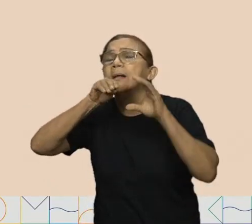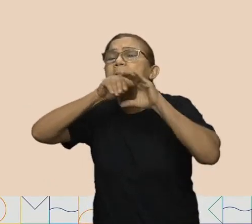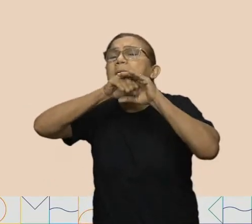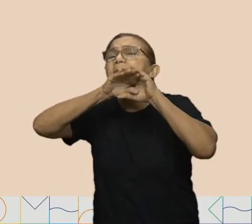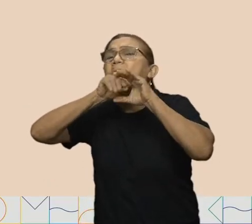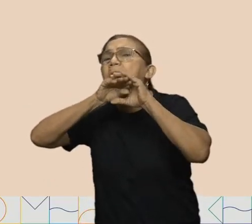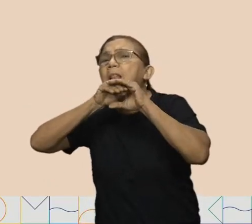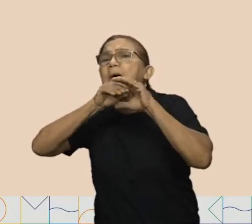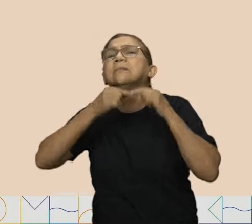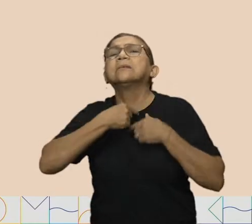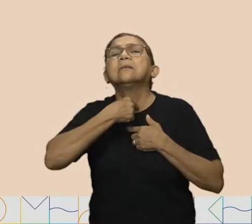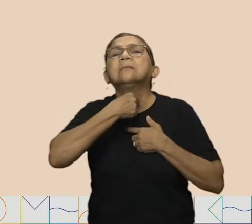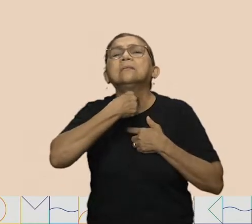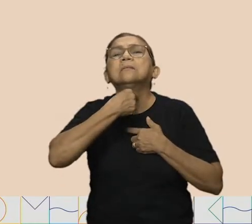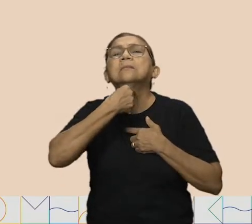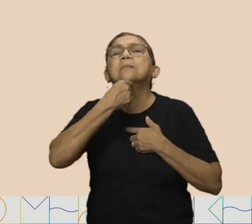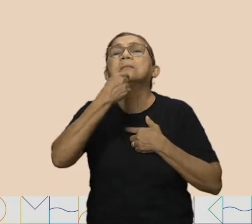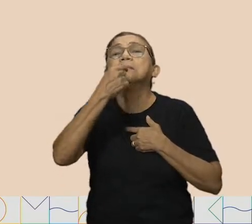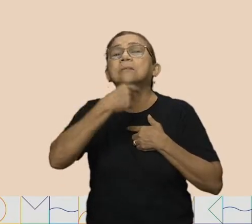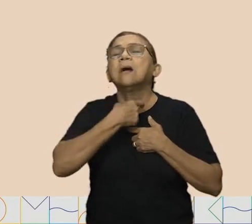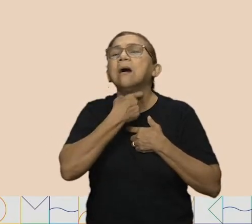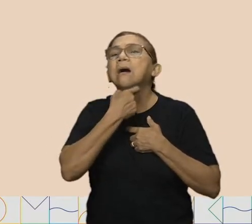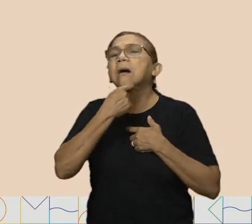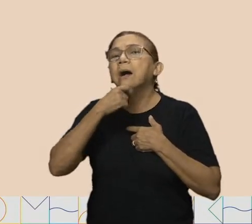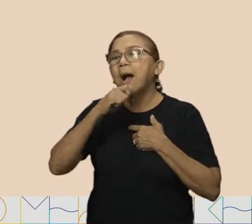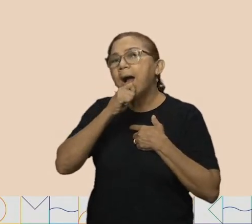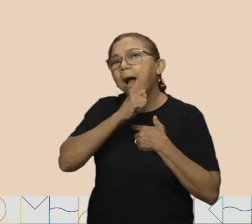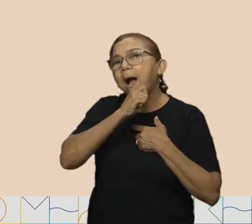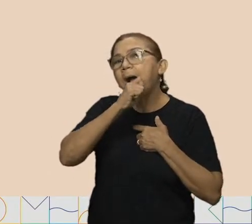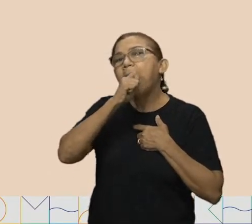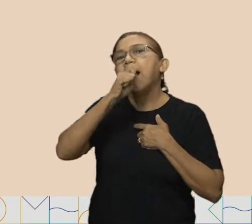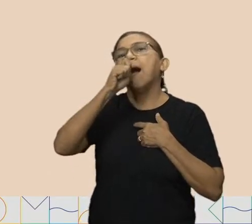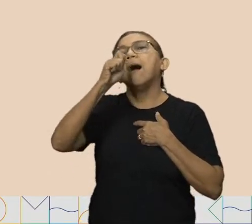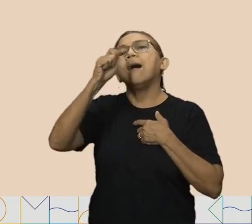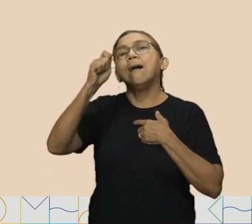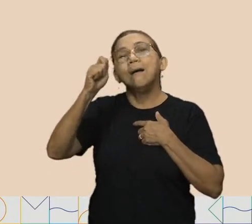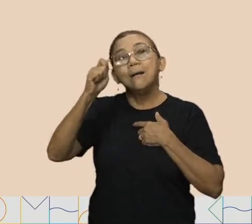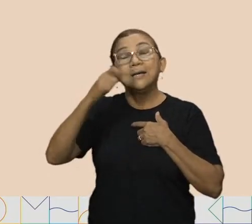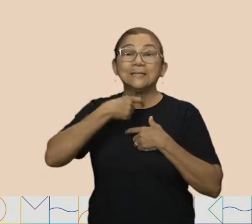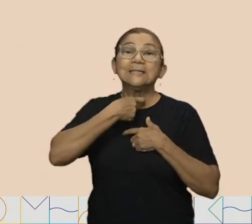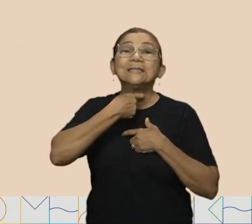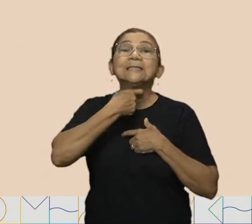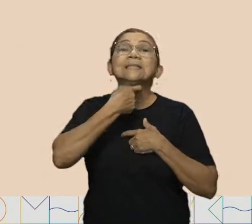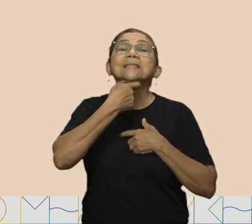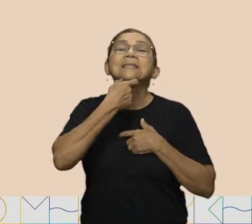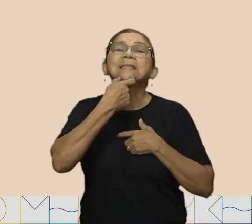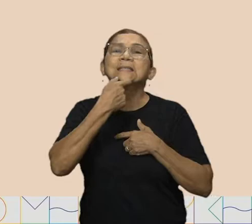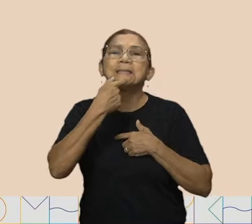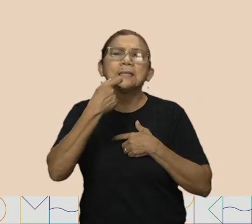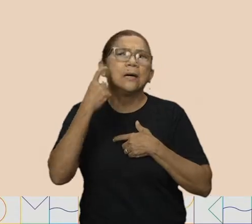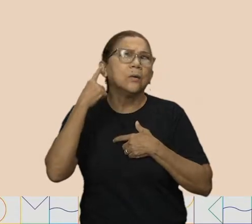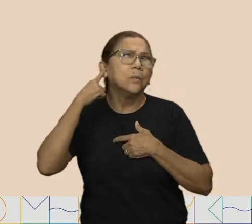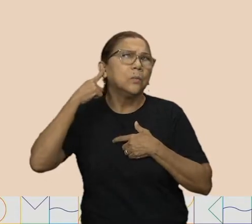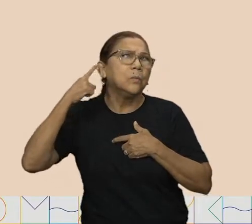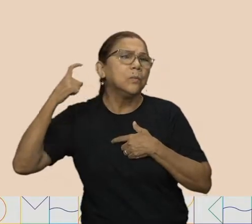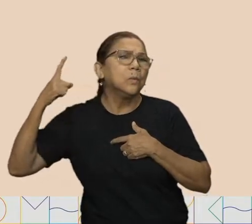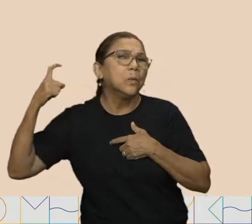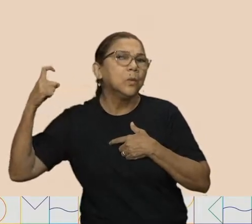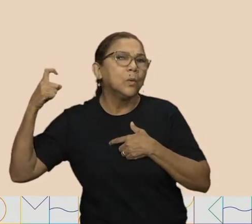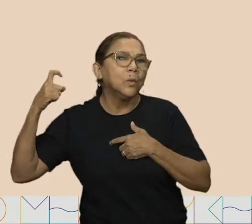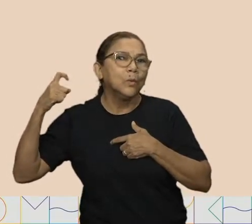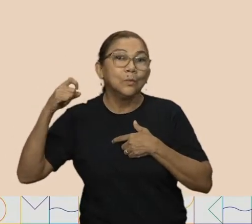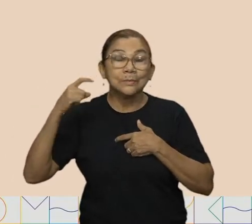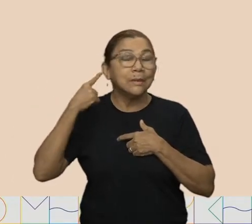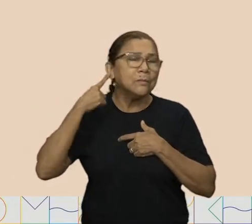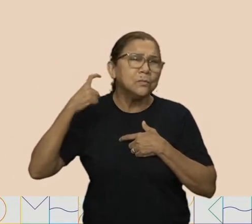da passagem livre de uma corrente de ar pela boca. Lembra que eu falei para vocês? Elas são um som mais forte.